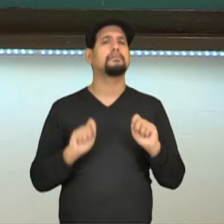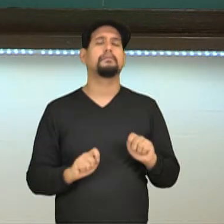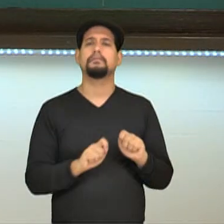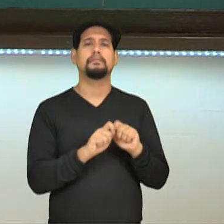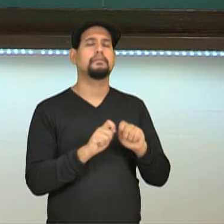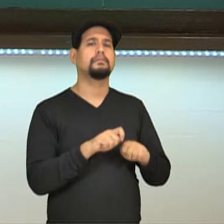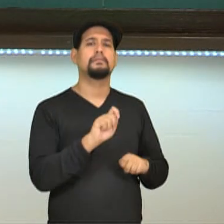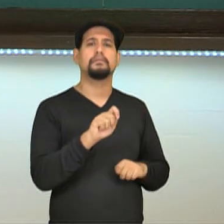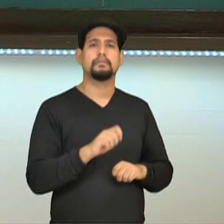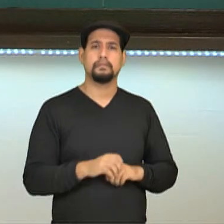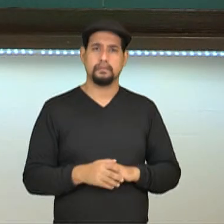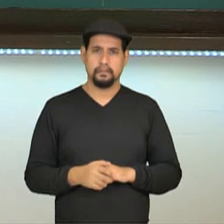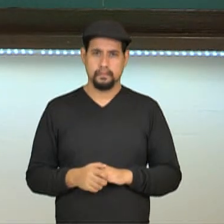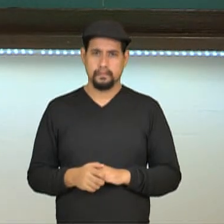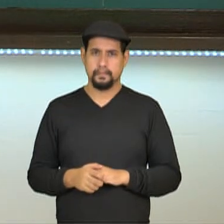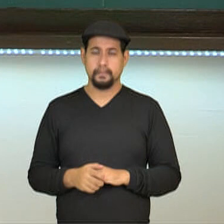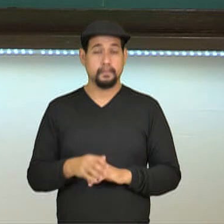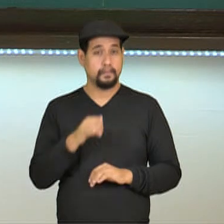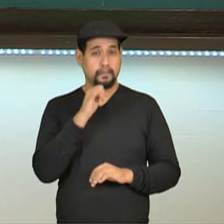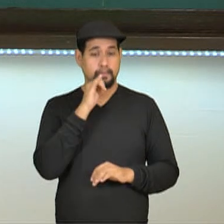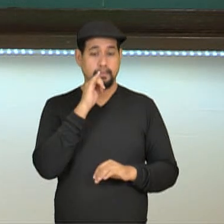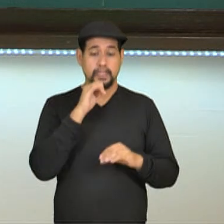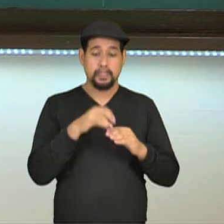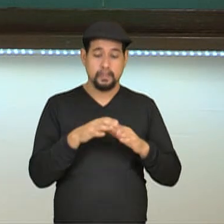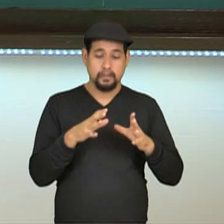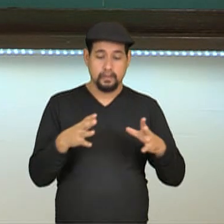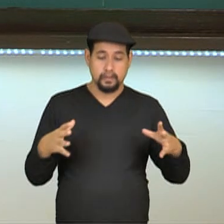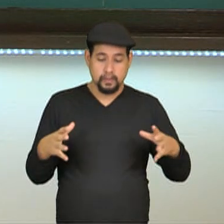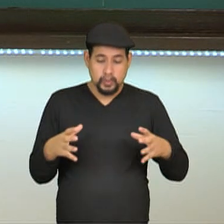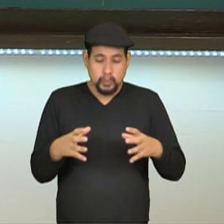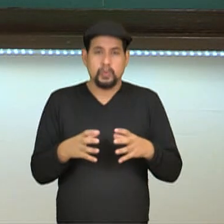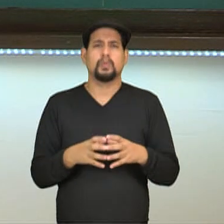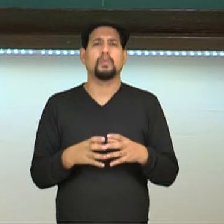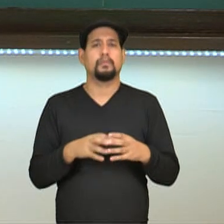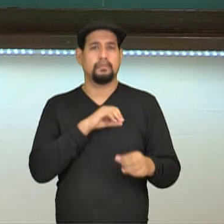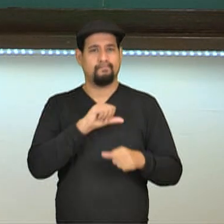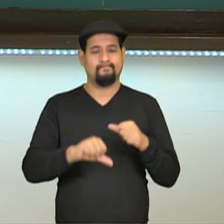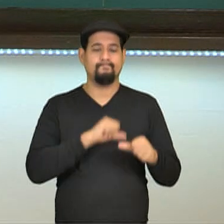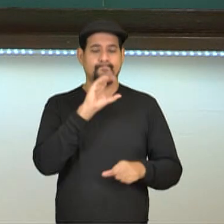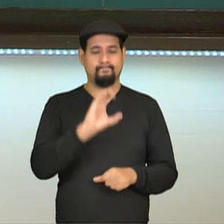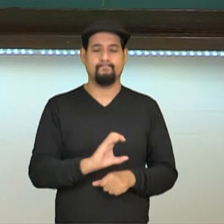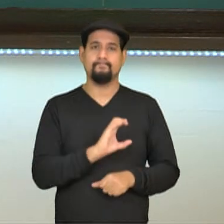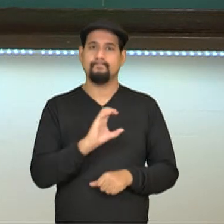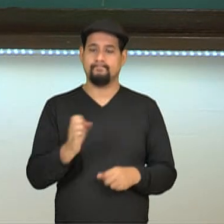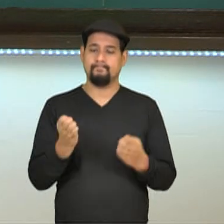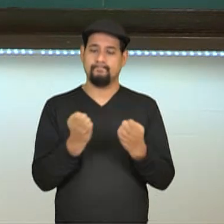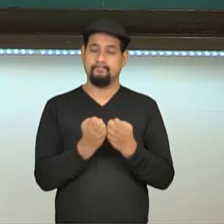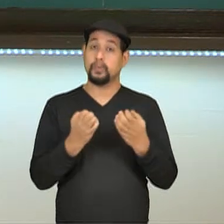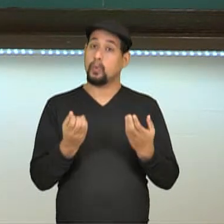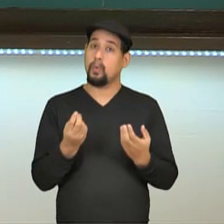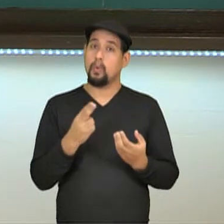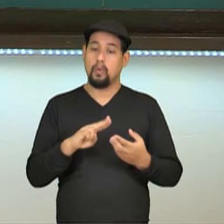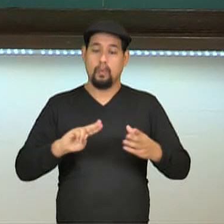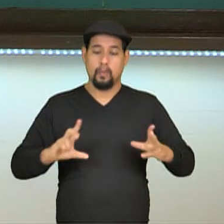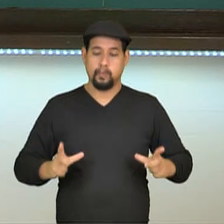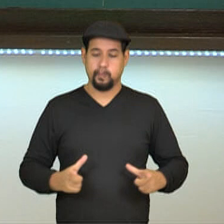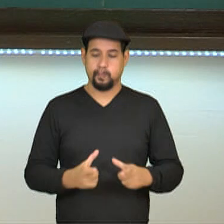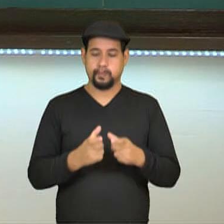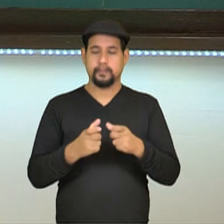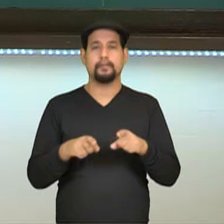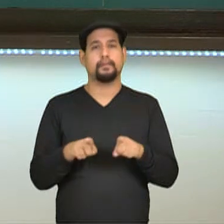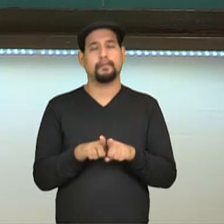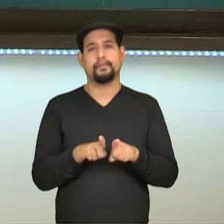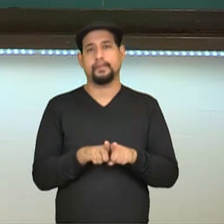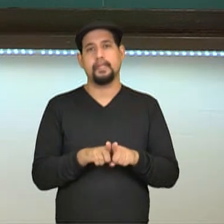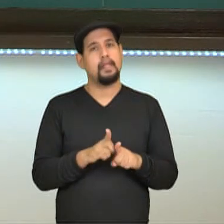tomar para diminuir os efeitos da Reforma Protestante, ou minimizar, né, os efeitos e